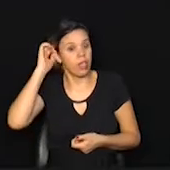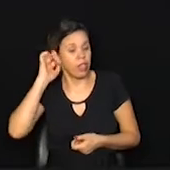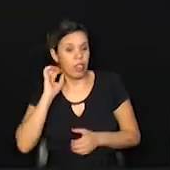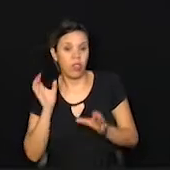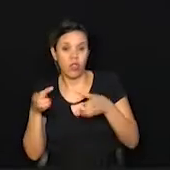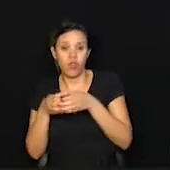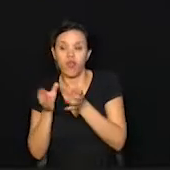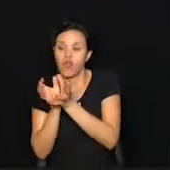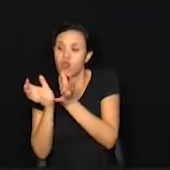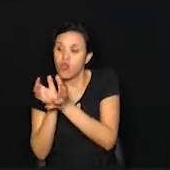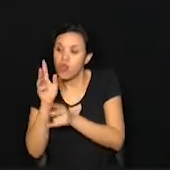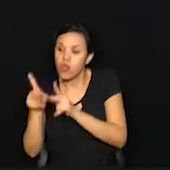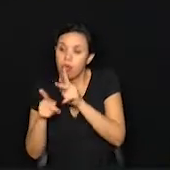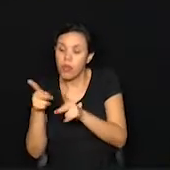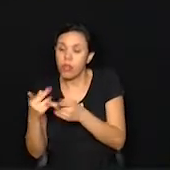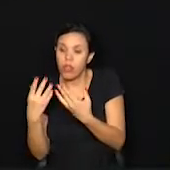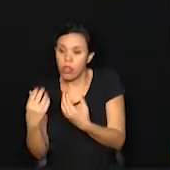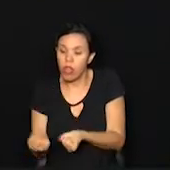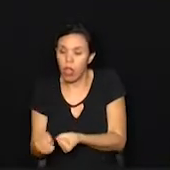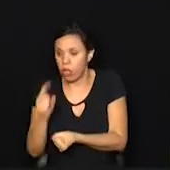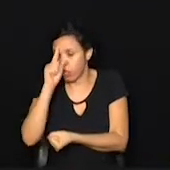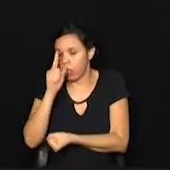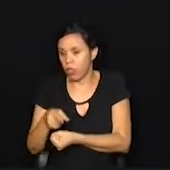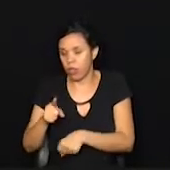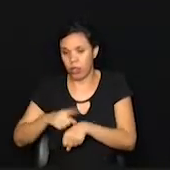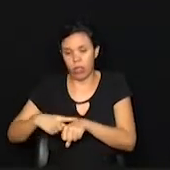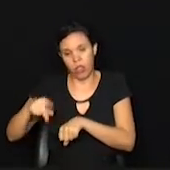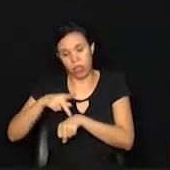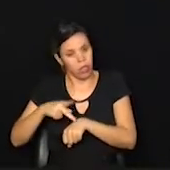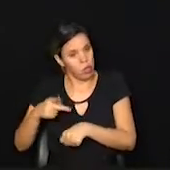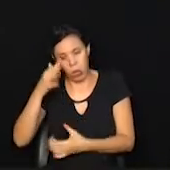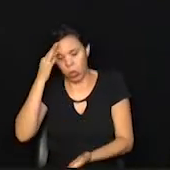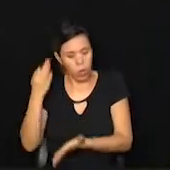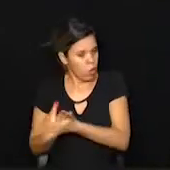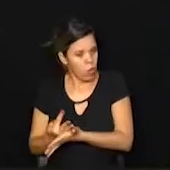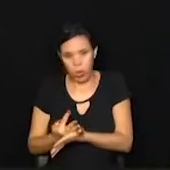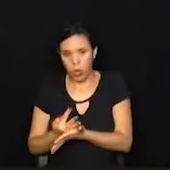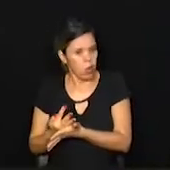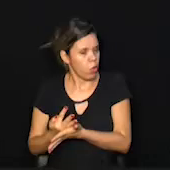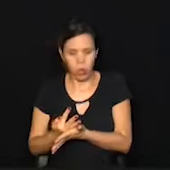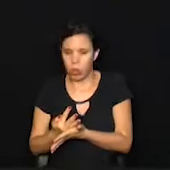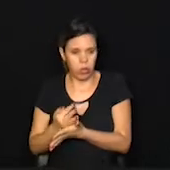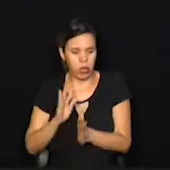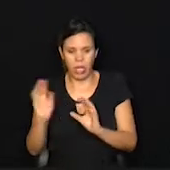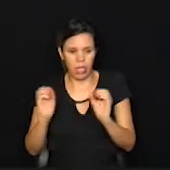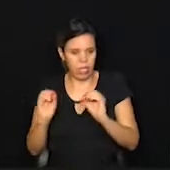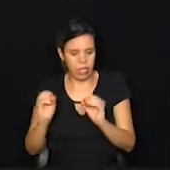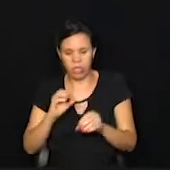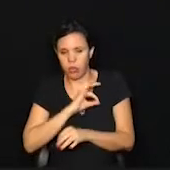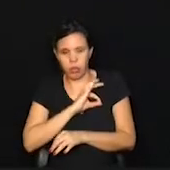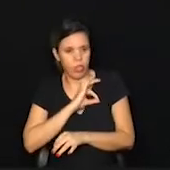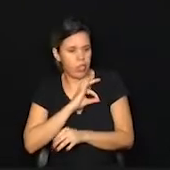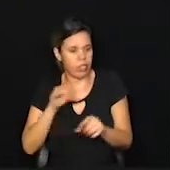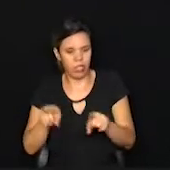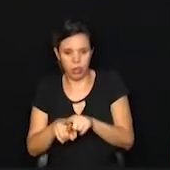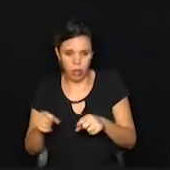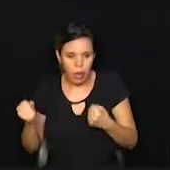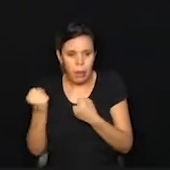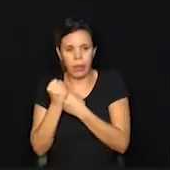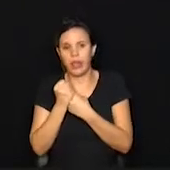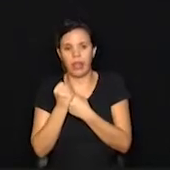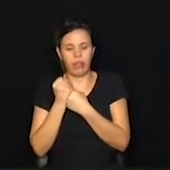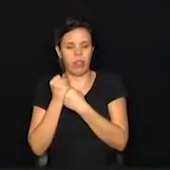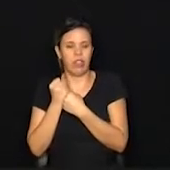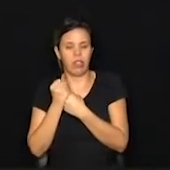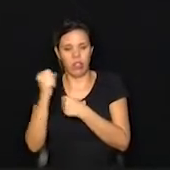uma casta que assumiu o comando do país naquele momento e que não confiava nem nos serviços que apoiavam o